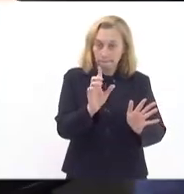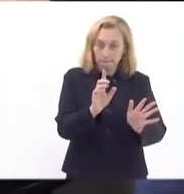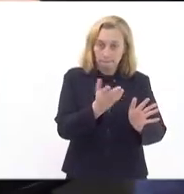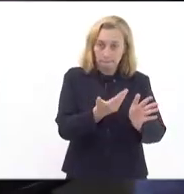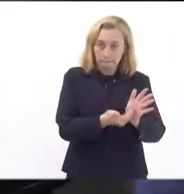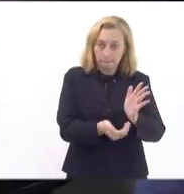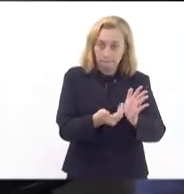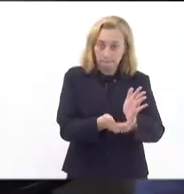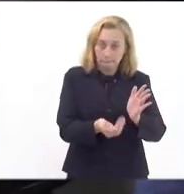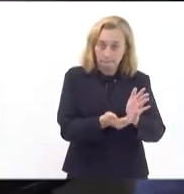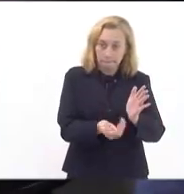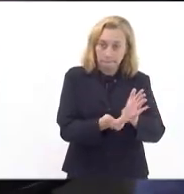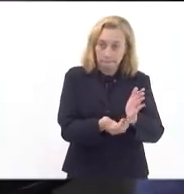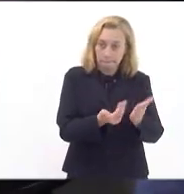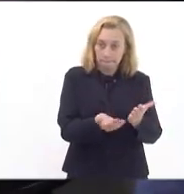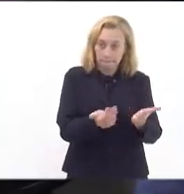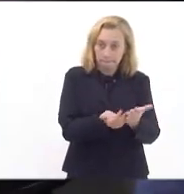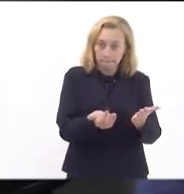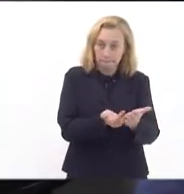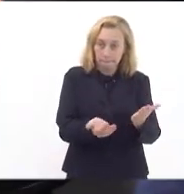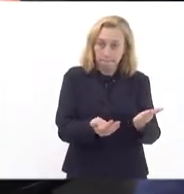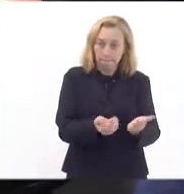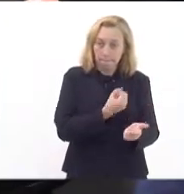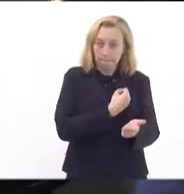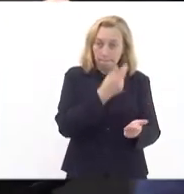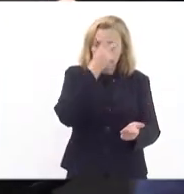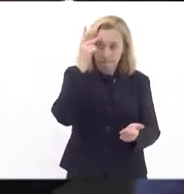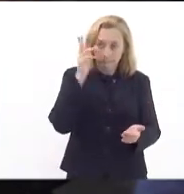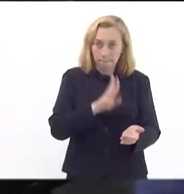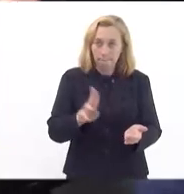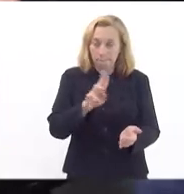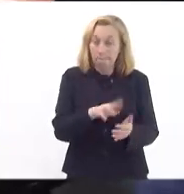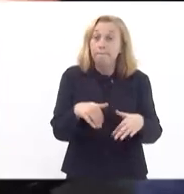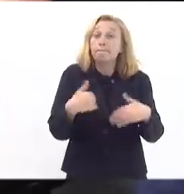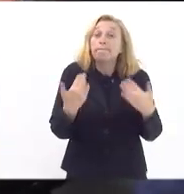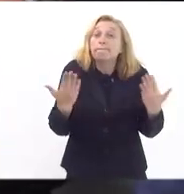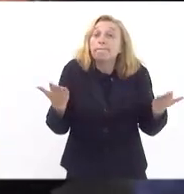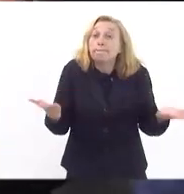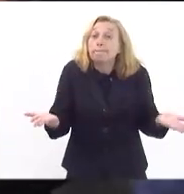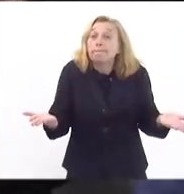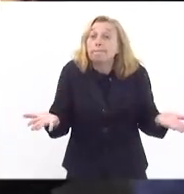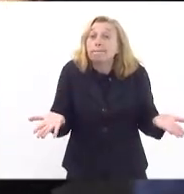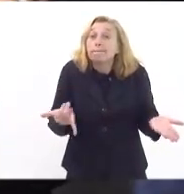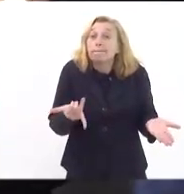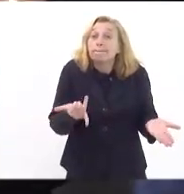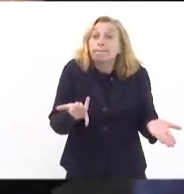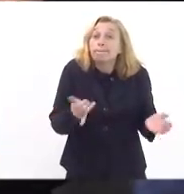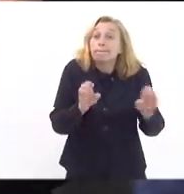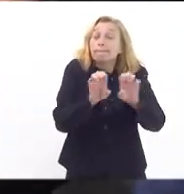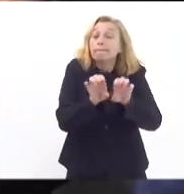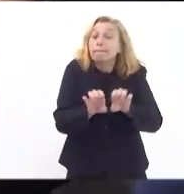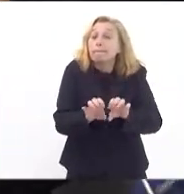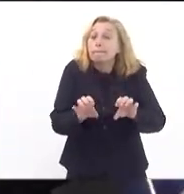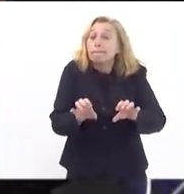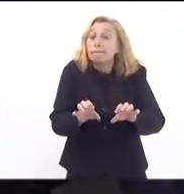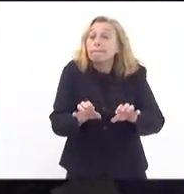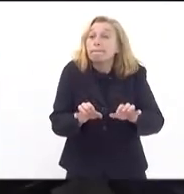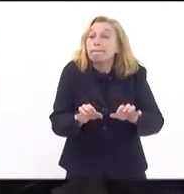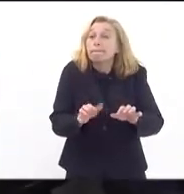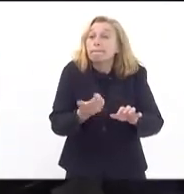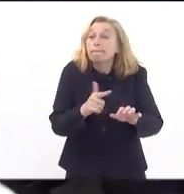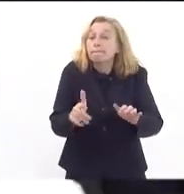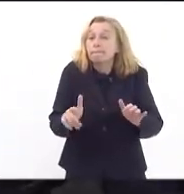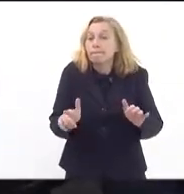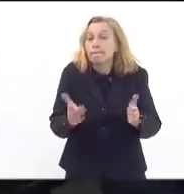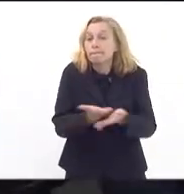usuário dia a dia aí mesmo é verdade que desculpe que desestruturou desestruturou